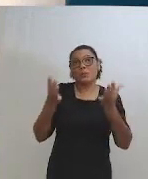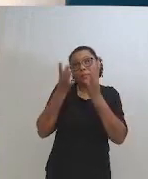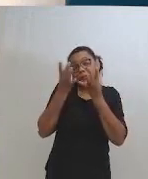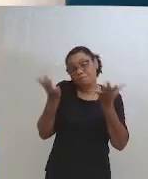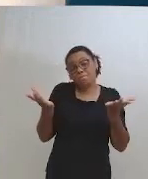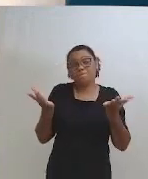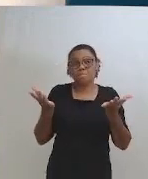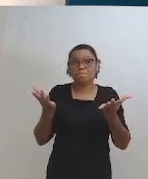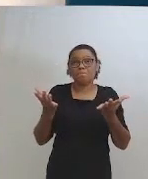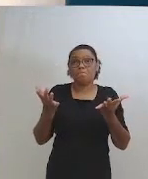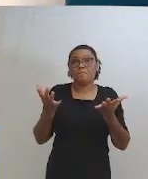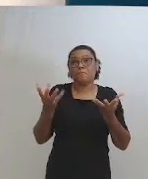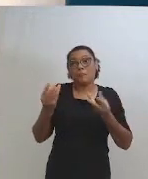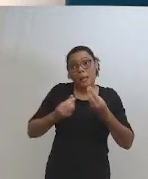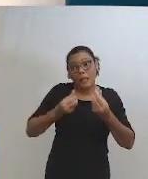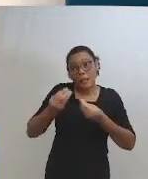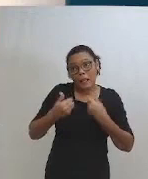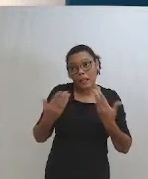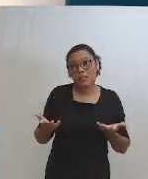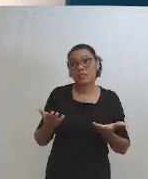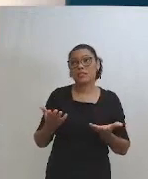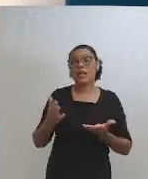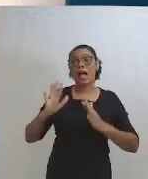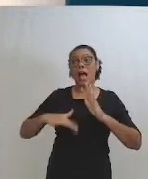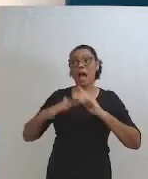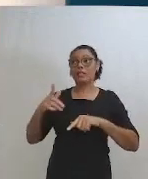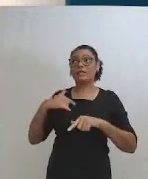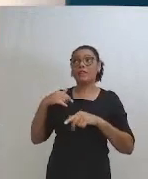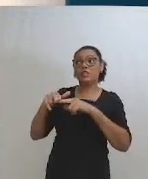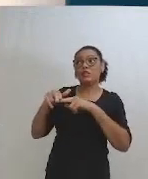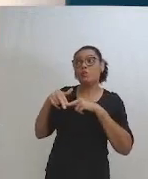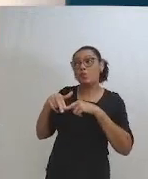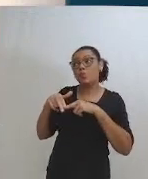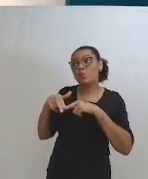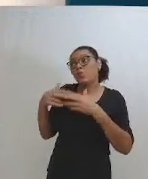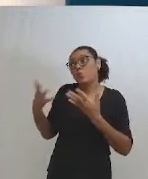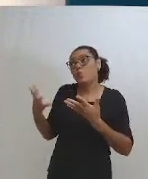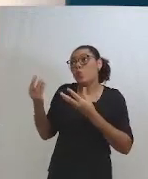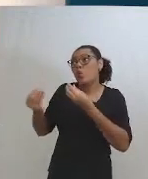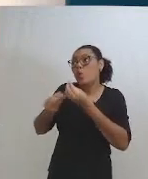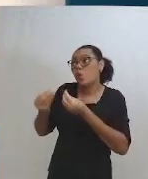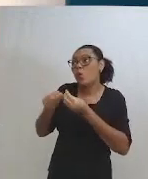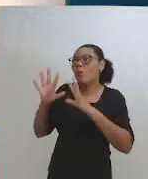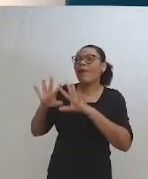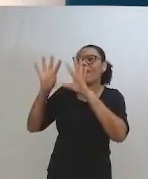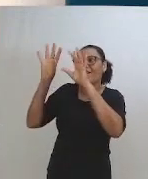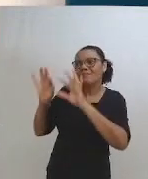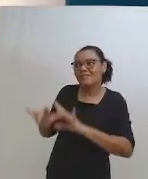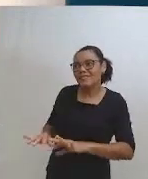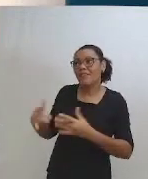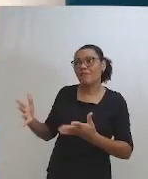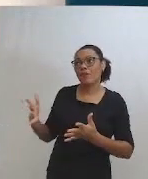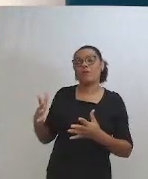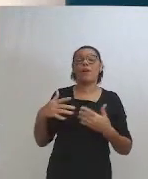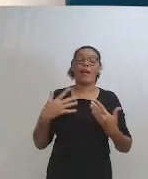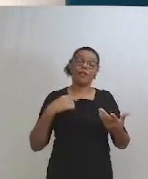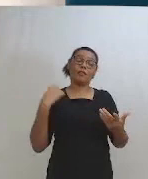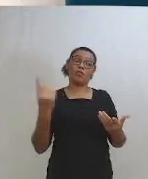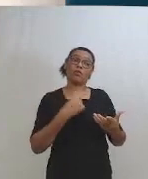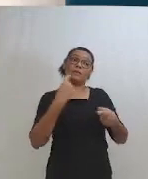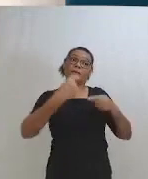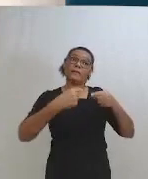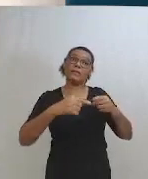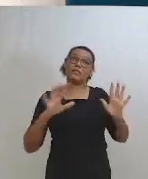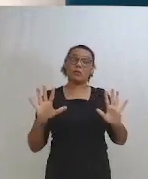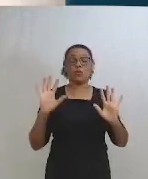de escrever da juíza que talvez não tenha sido melhor. Não, aí nós vamos naquela discussão, ou seja, tudo bem,